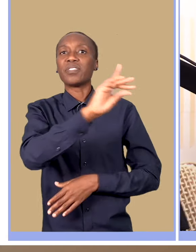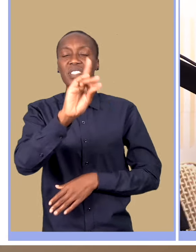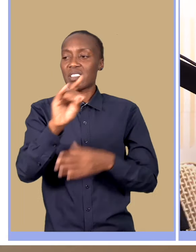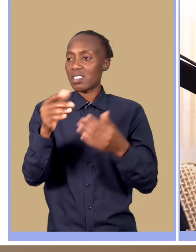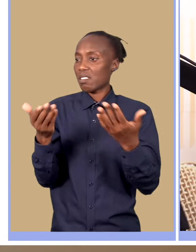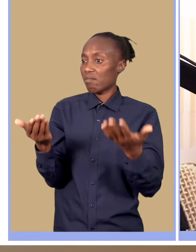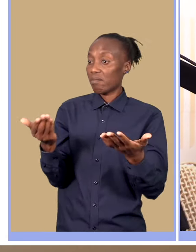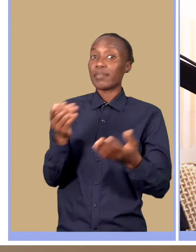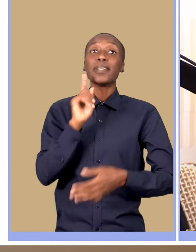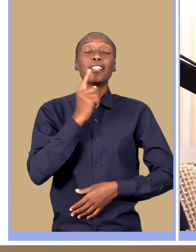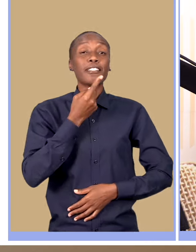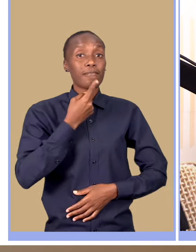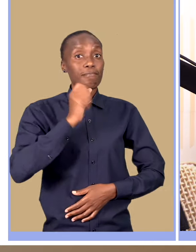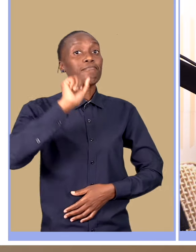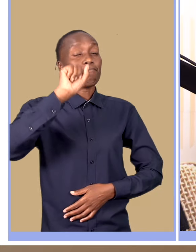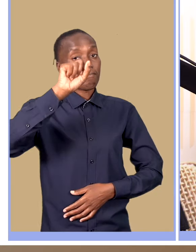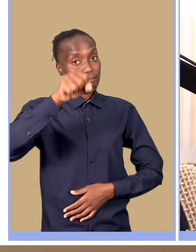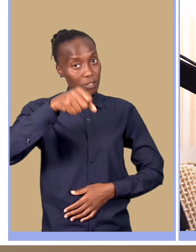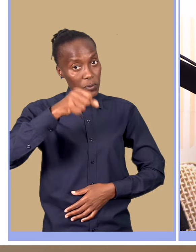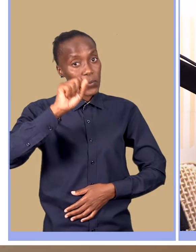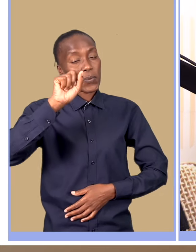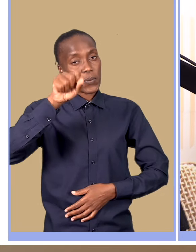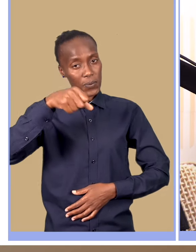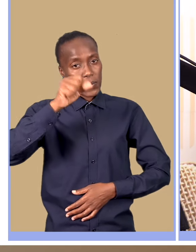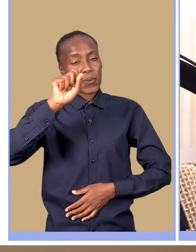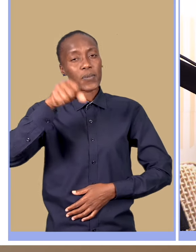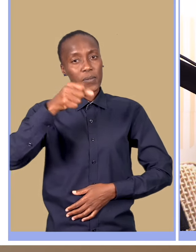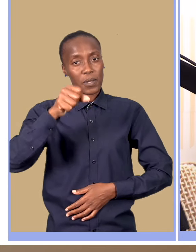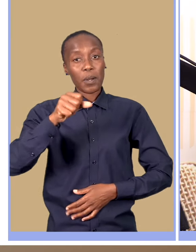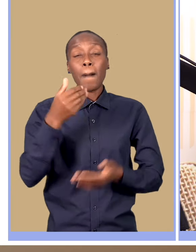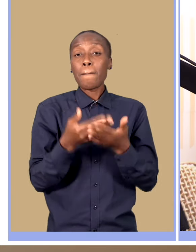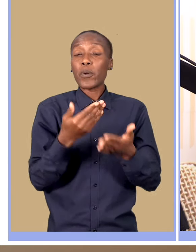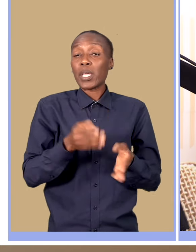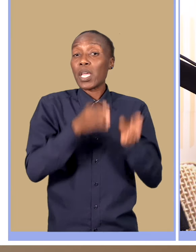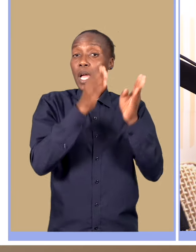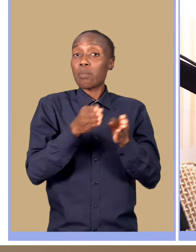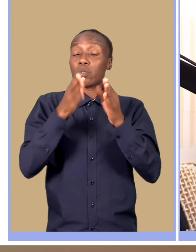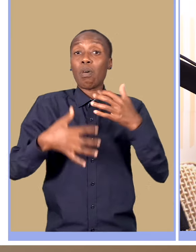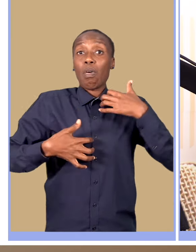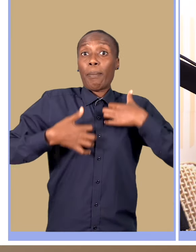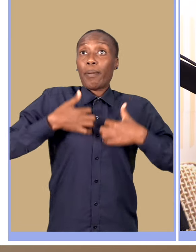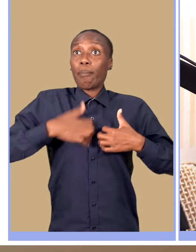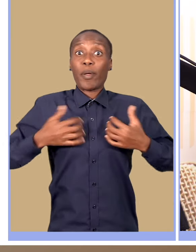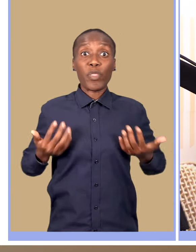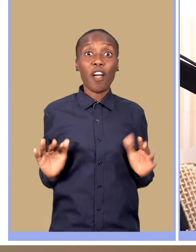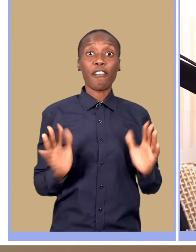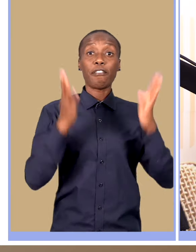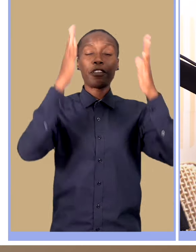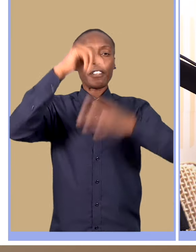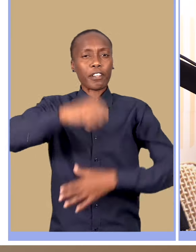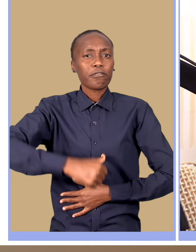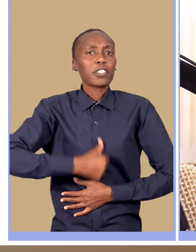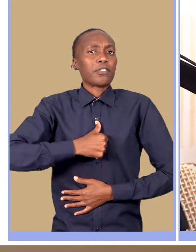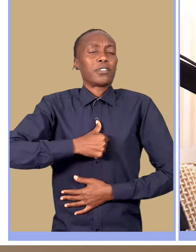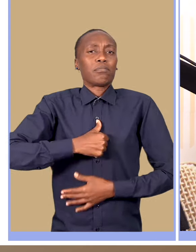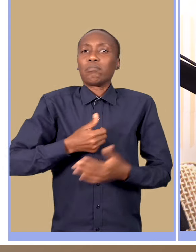aí vem, Beata, exatamente. O que estás a dizer pode em algum momento ser muito, porque todo mundo quer salvar a sua vida, é